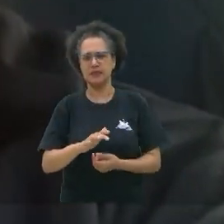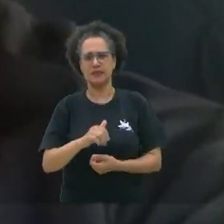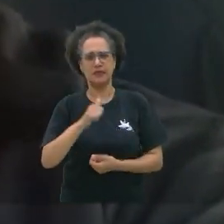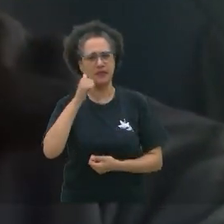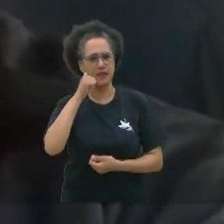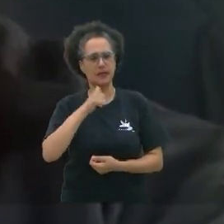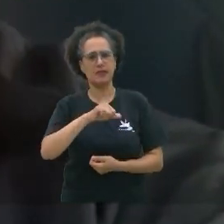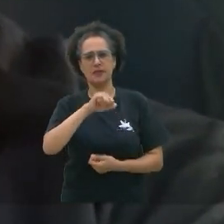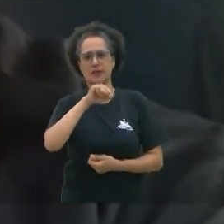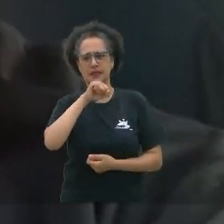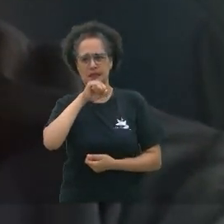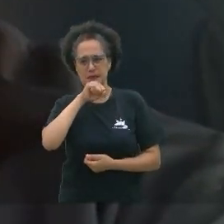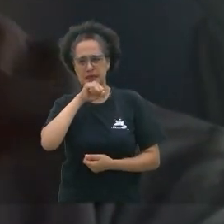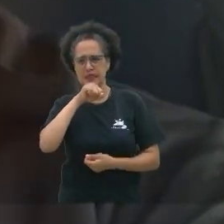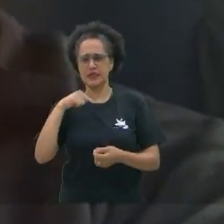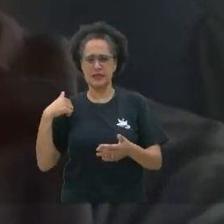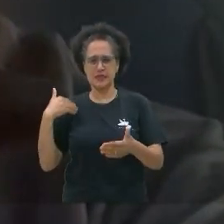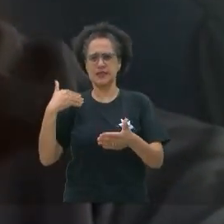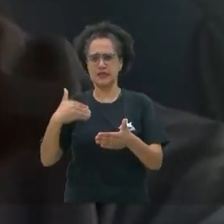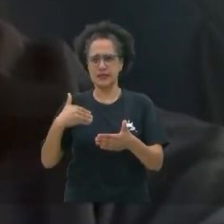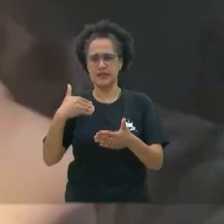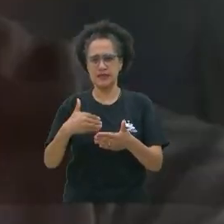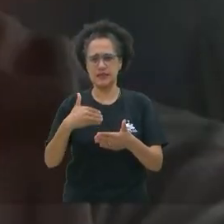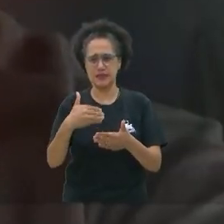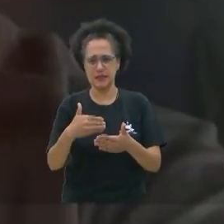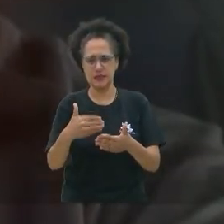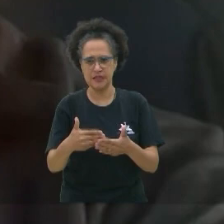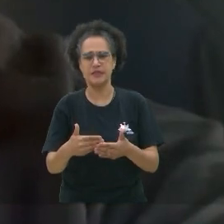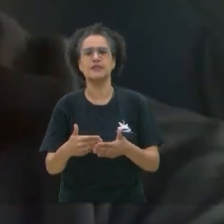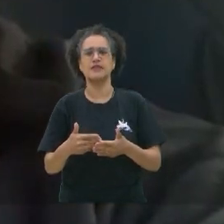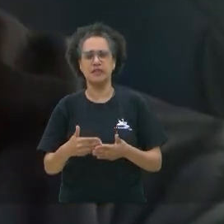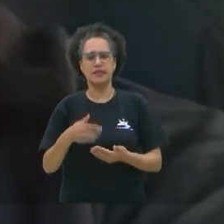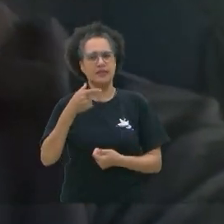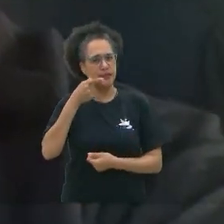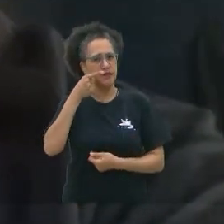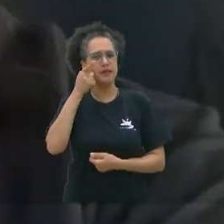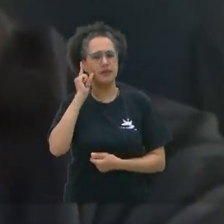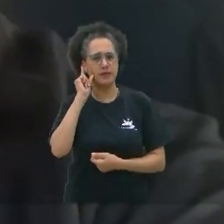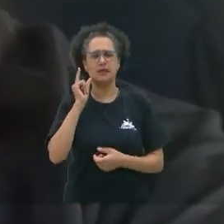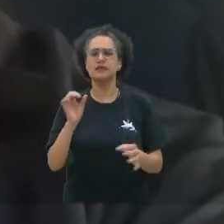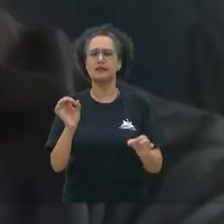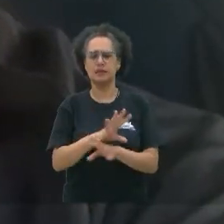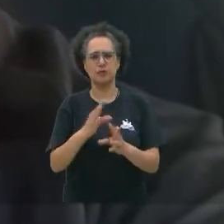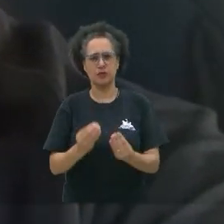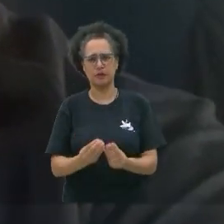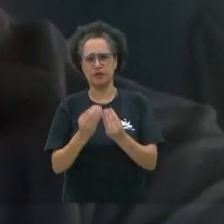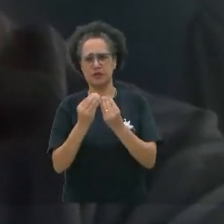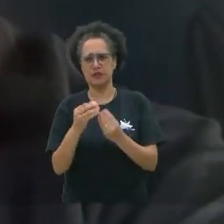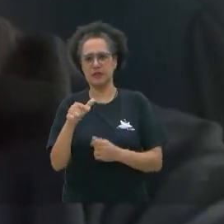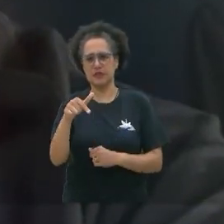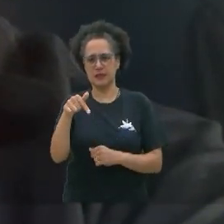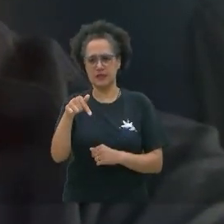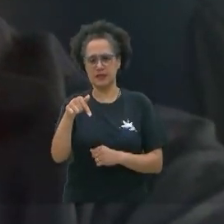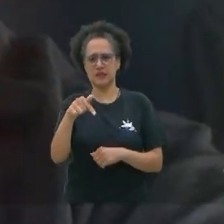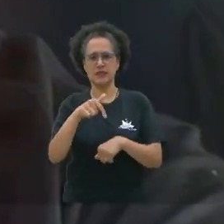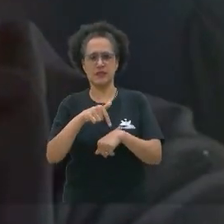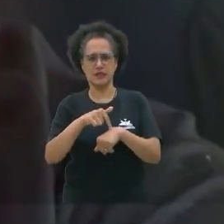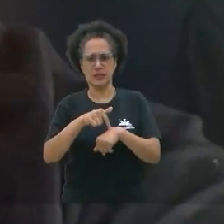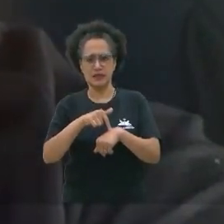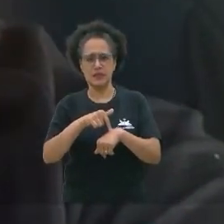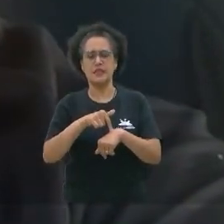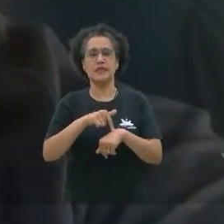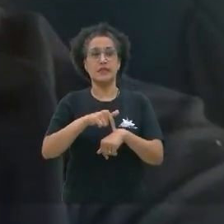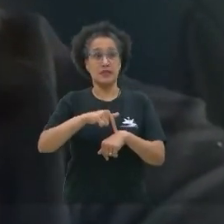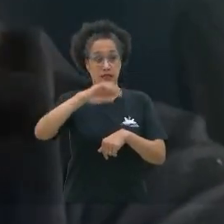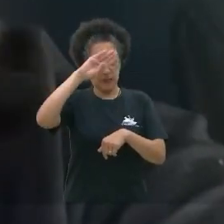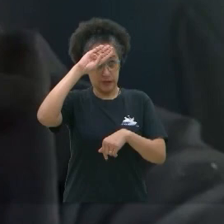vinha num processo um pouco debilitado e ontem à noite, após a missa 19, o padre teve um quadro de febre, fui fazer alguns